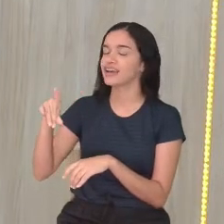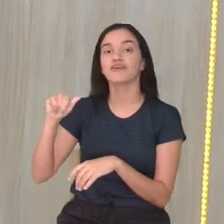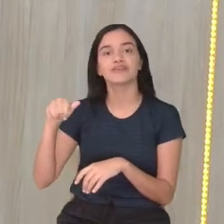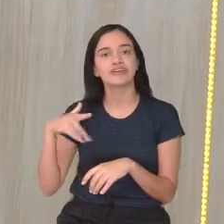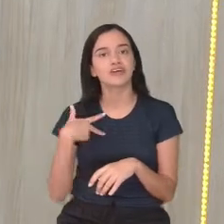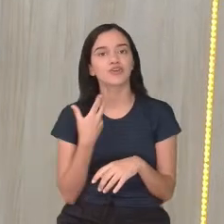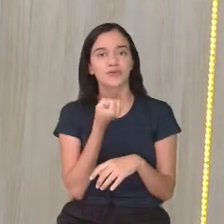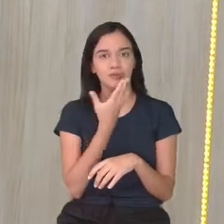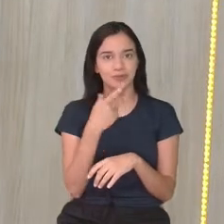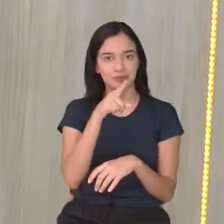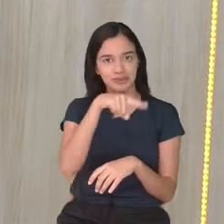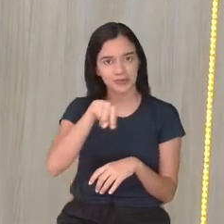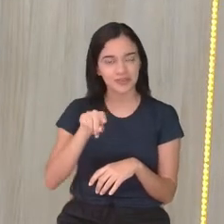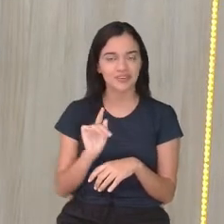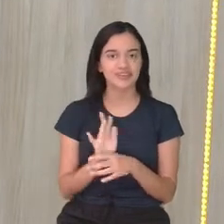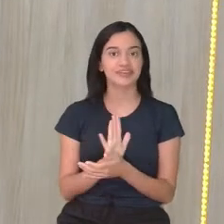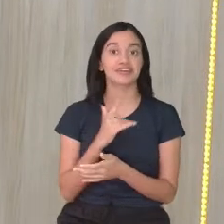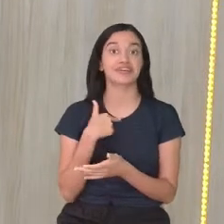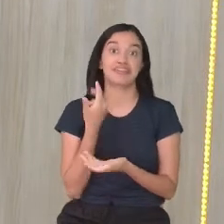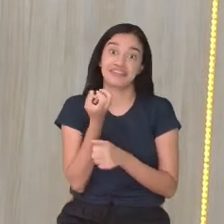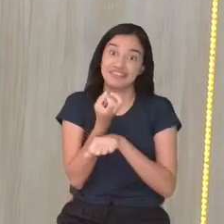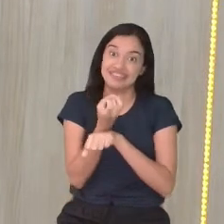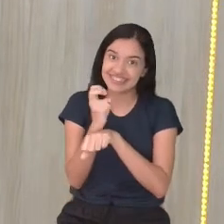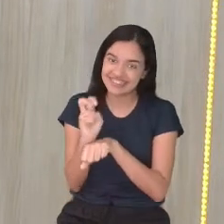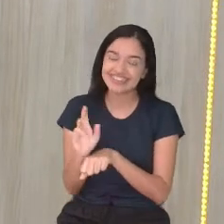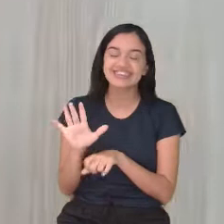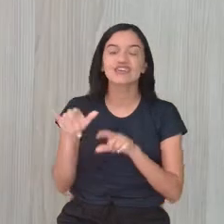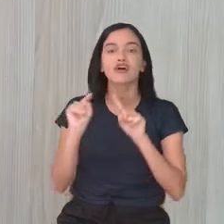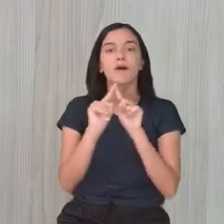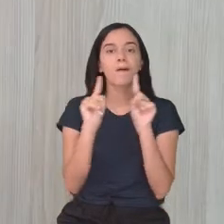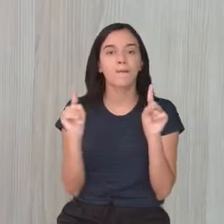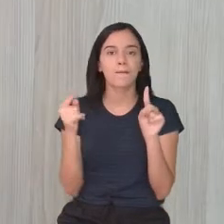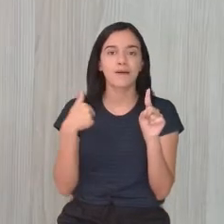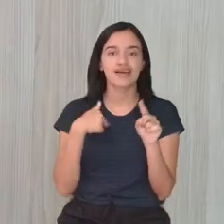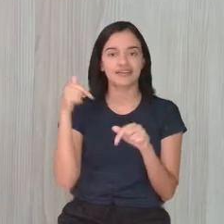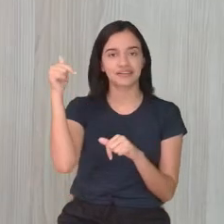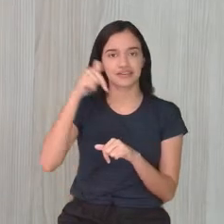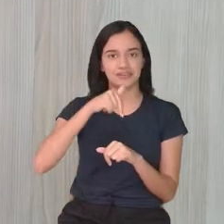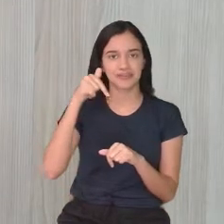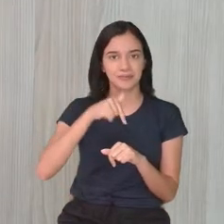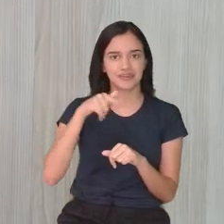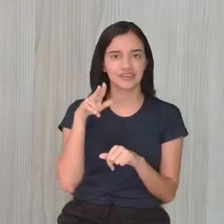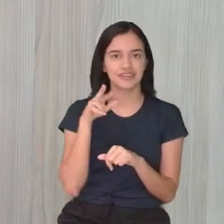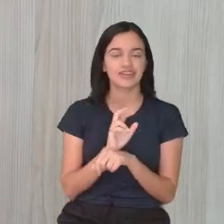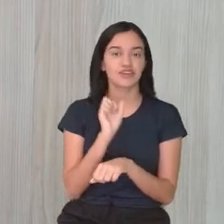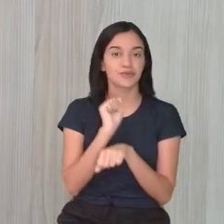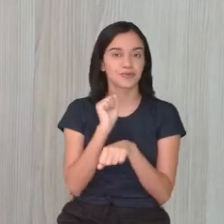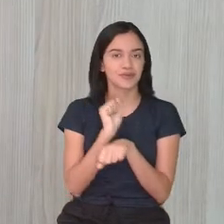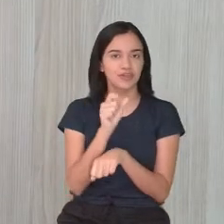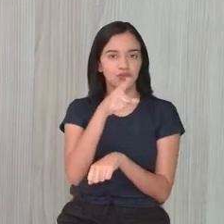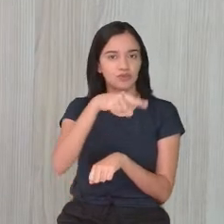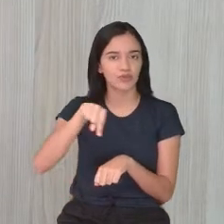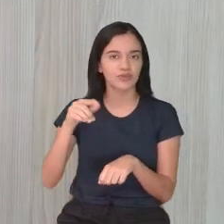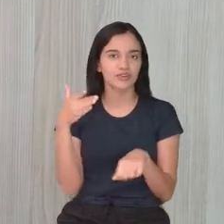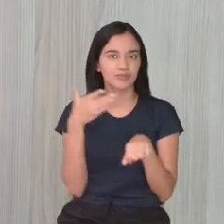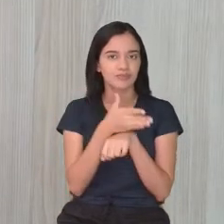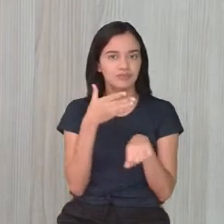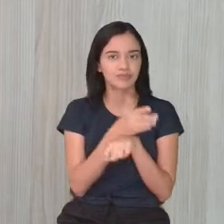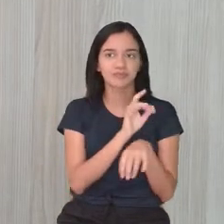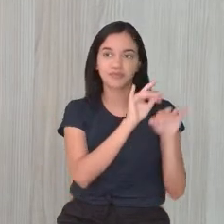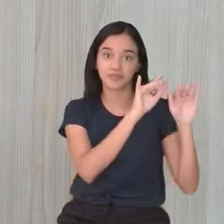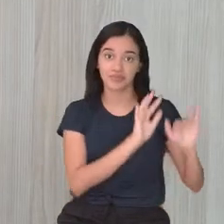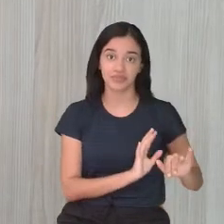bem com vocês? Vejam aí, que máquina, hein? Mas aí estamos aqui, né? Esperando vocês aqui entrarem em contato